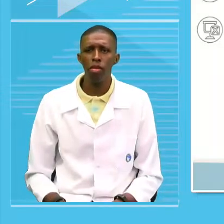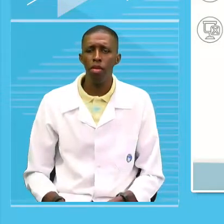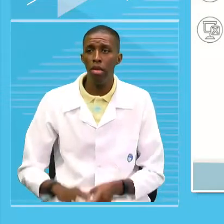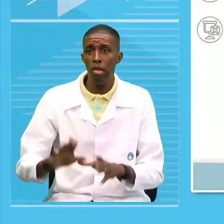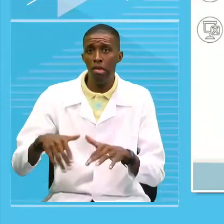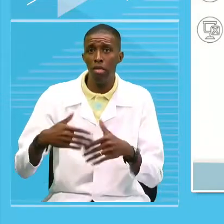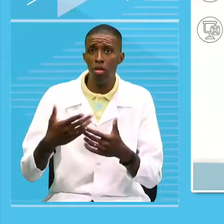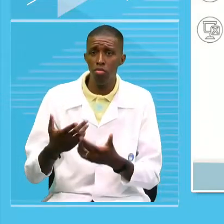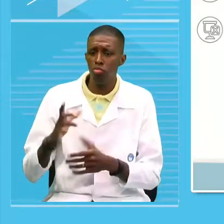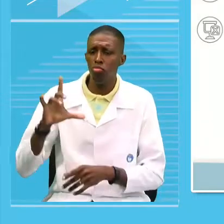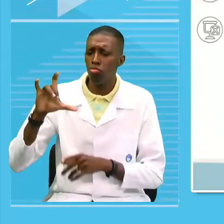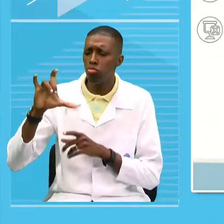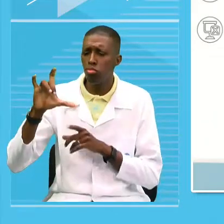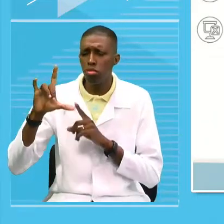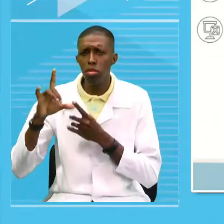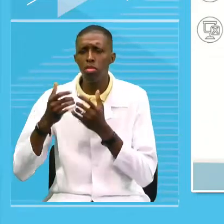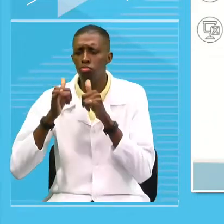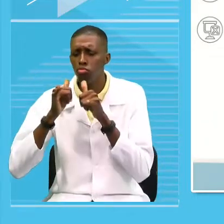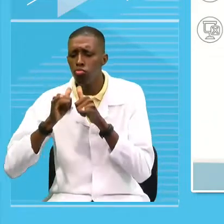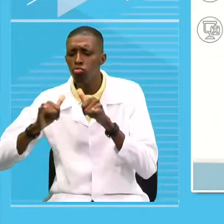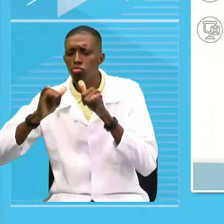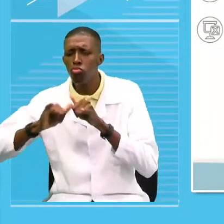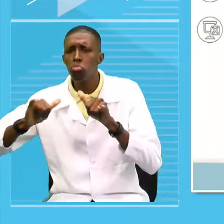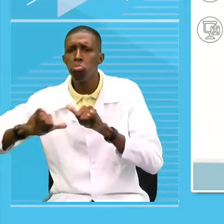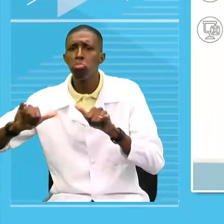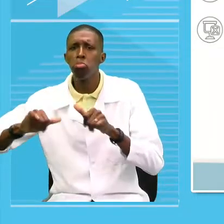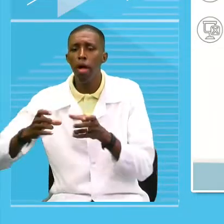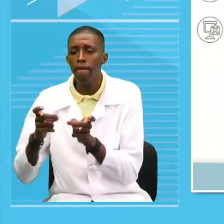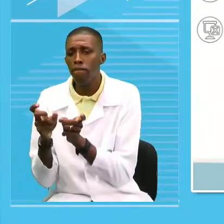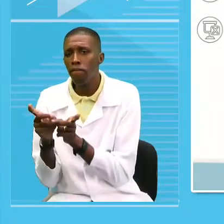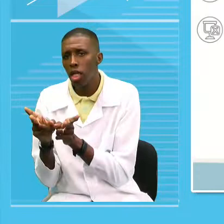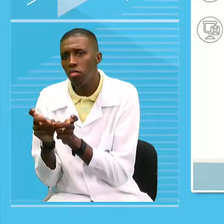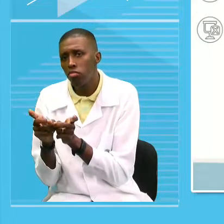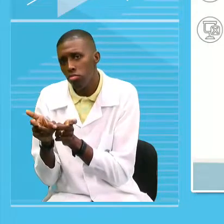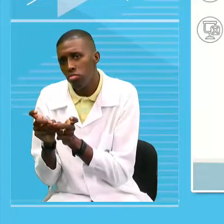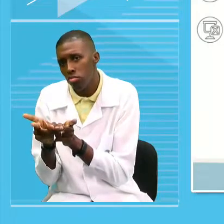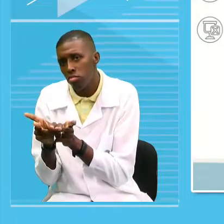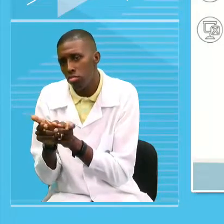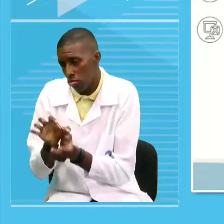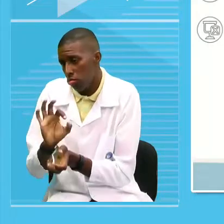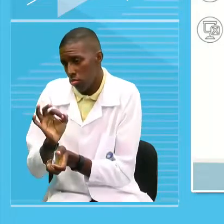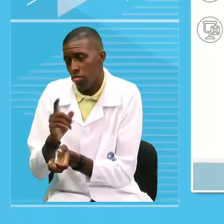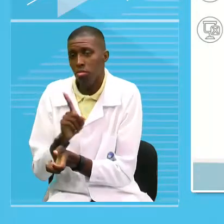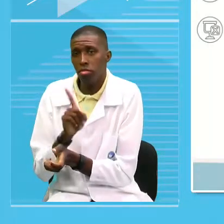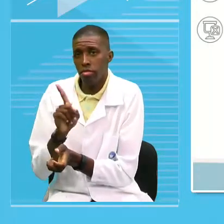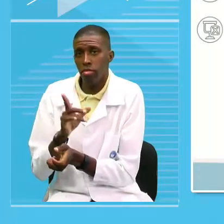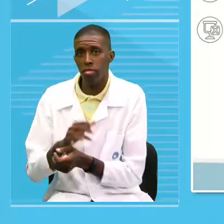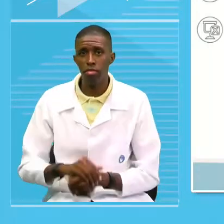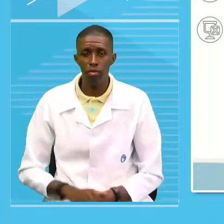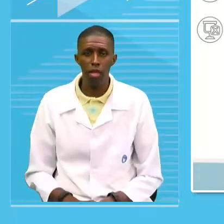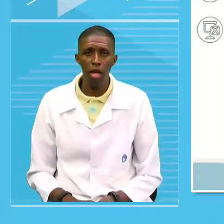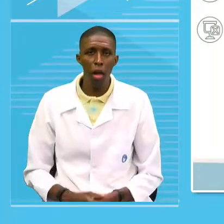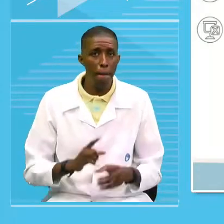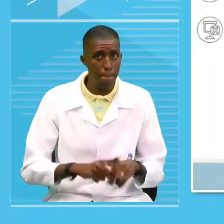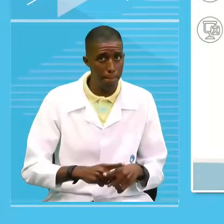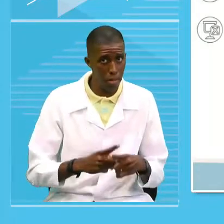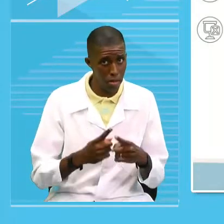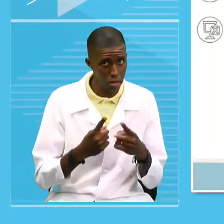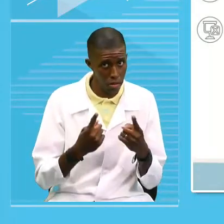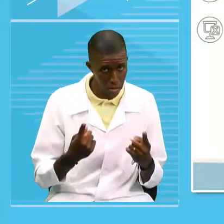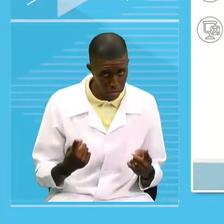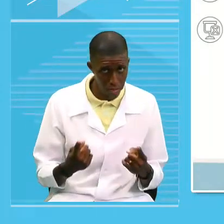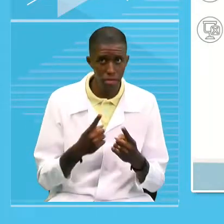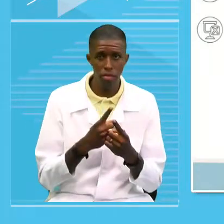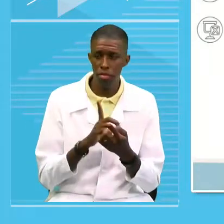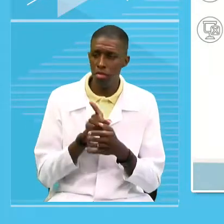Qual o preço do vestido Qual o tamanho do vestido ou seja estava na legenda da foto só